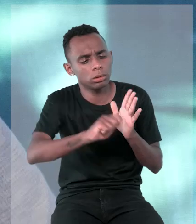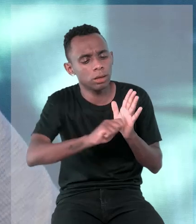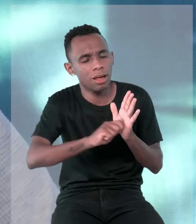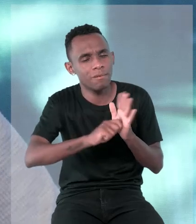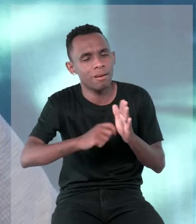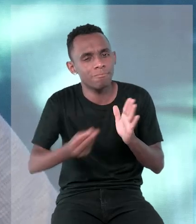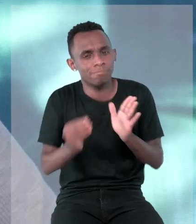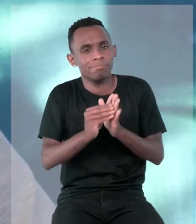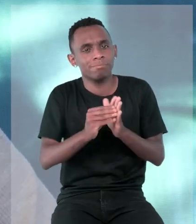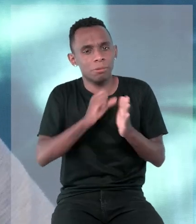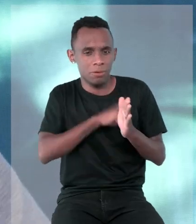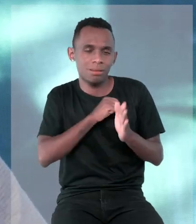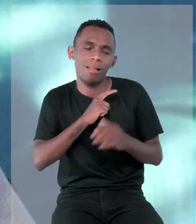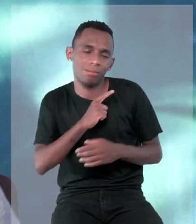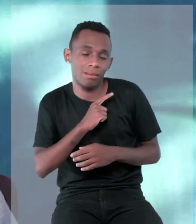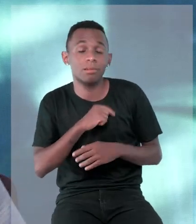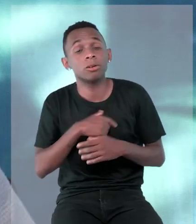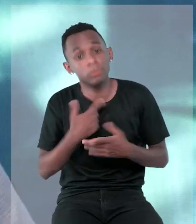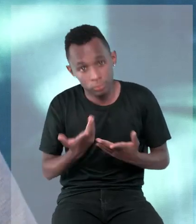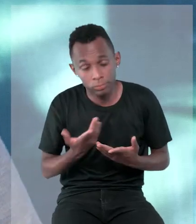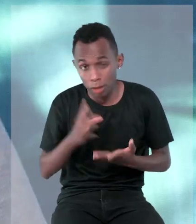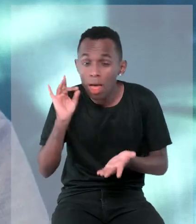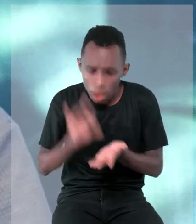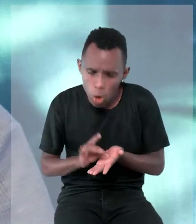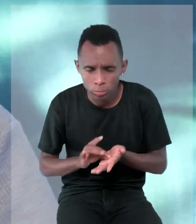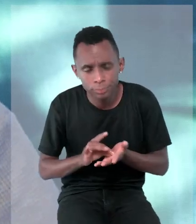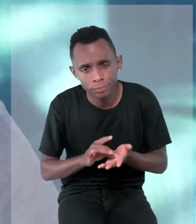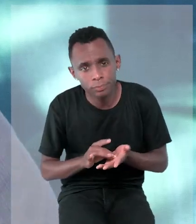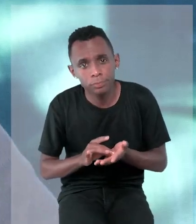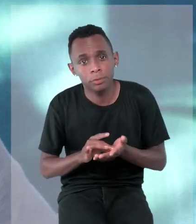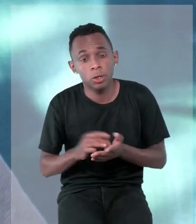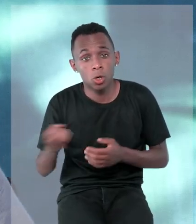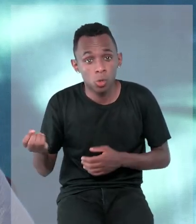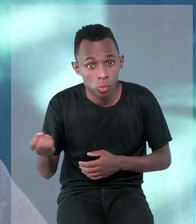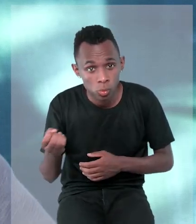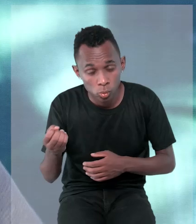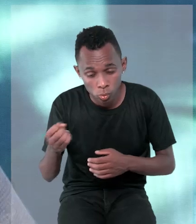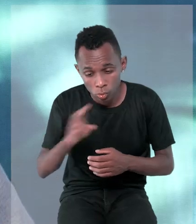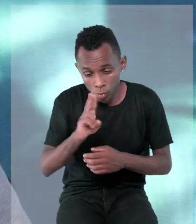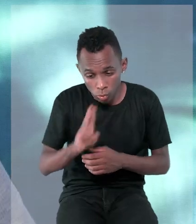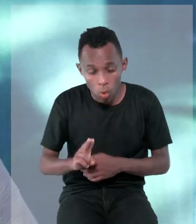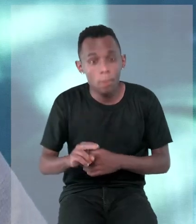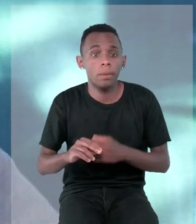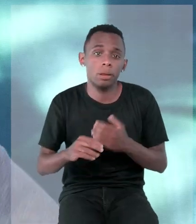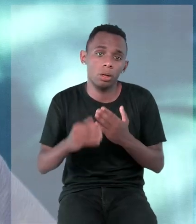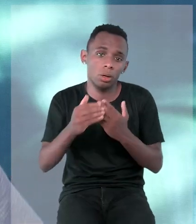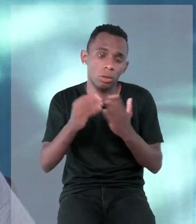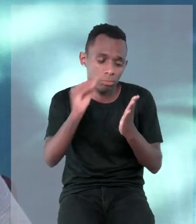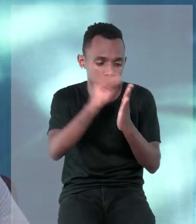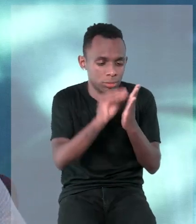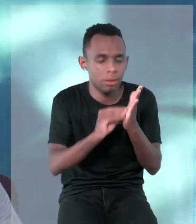isso. De modo que, realmente, Caio, os nomes dos livros, eles